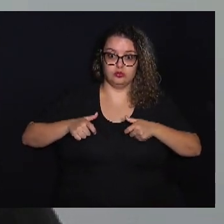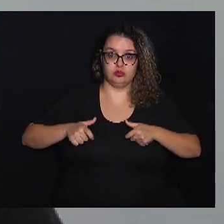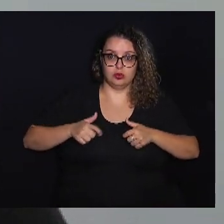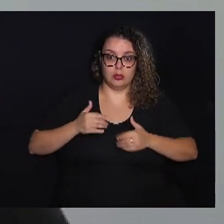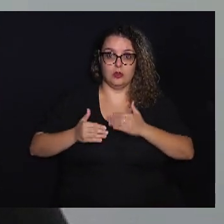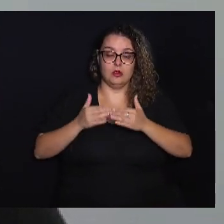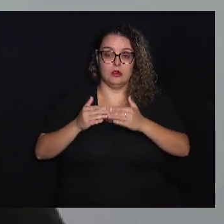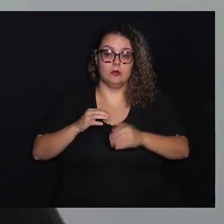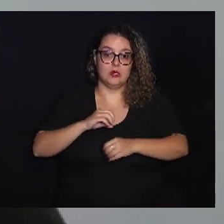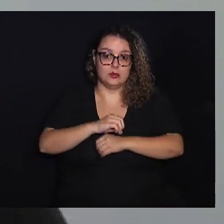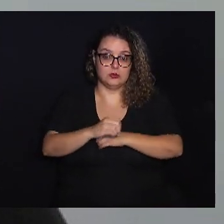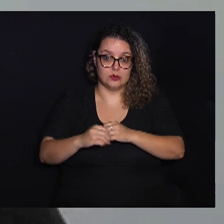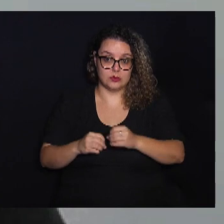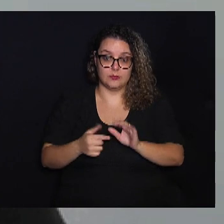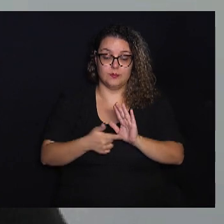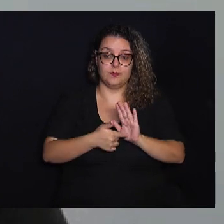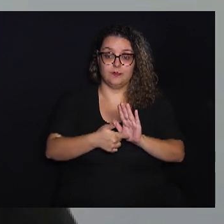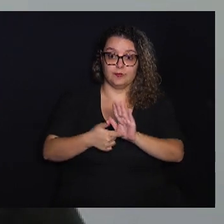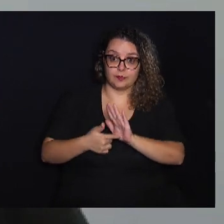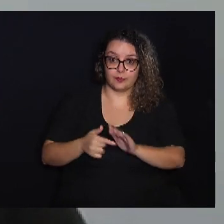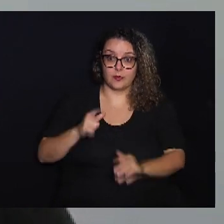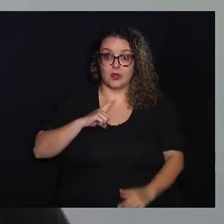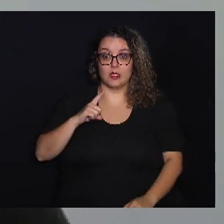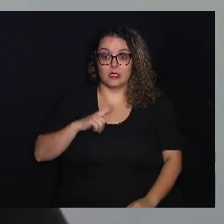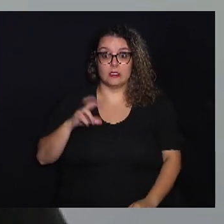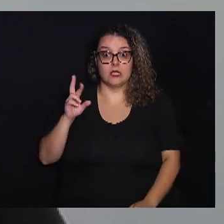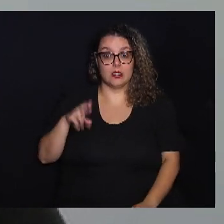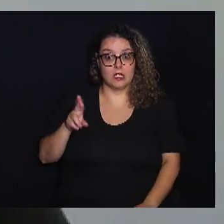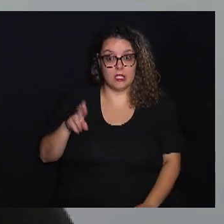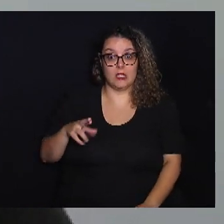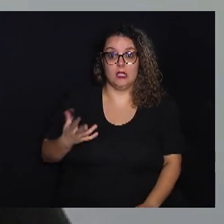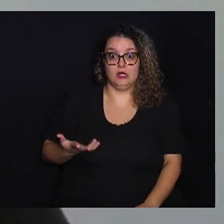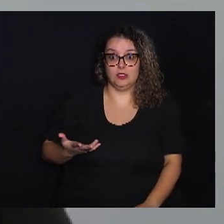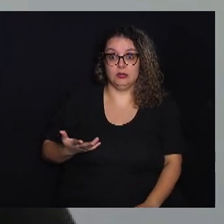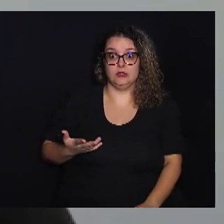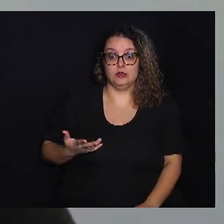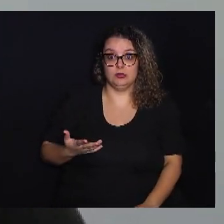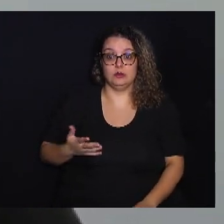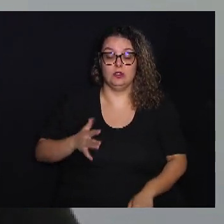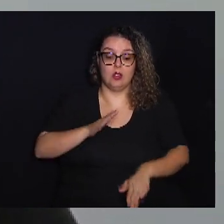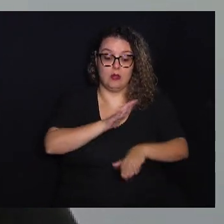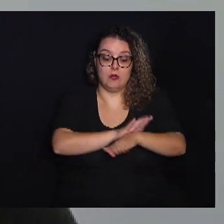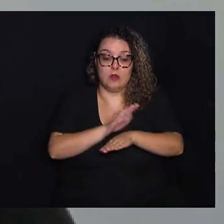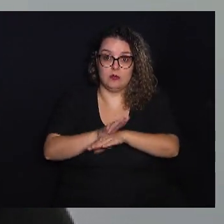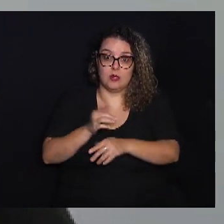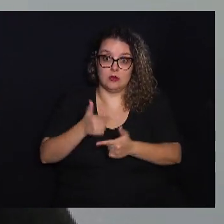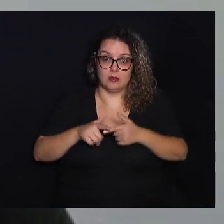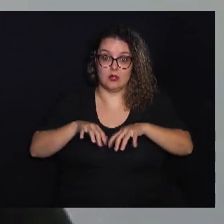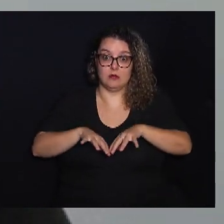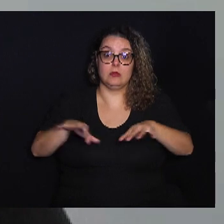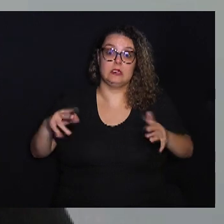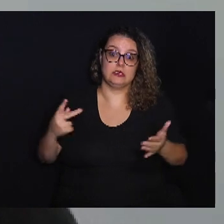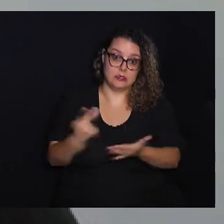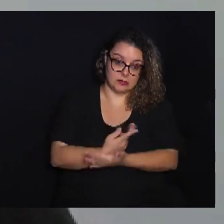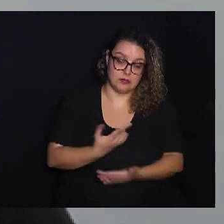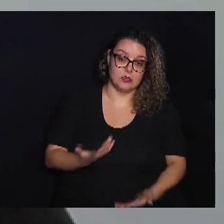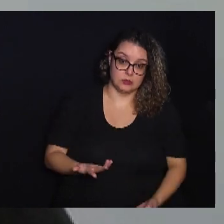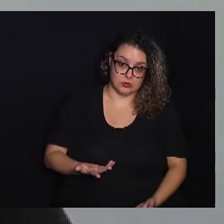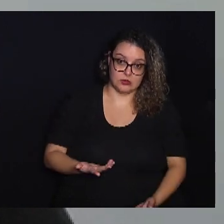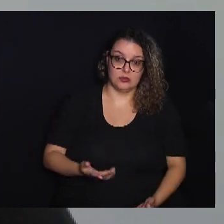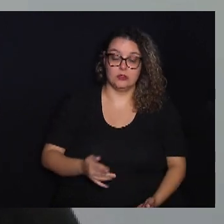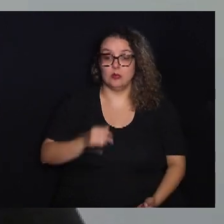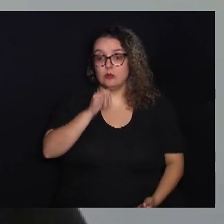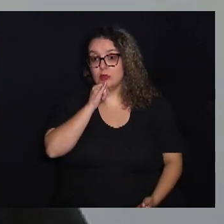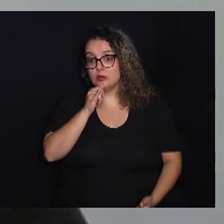celular, né? Então, ele mostra que existem fatores que foram contribuintes na divisão celular errada, né? Então,